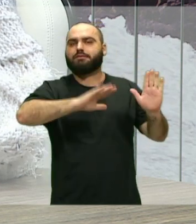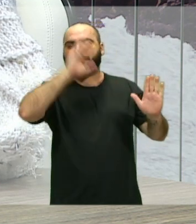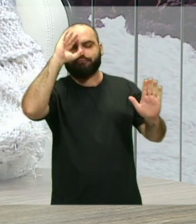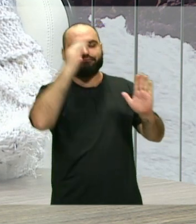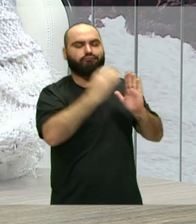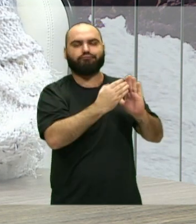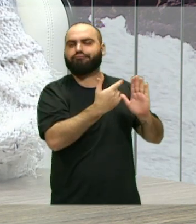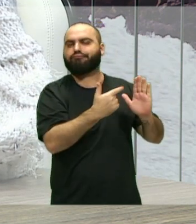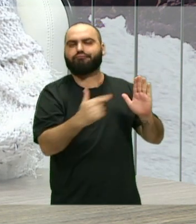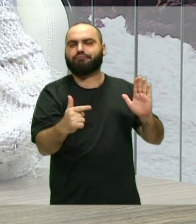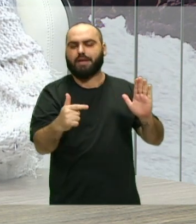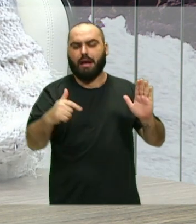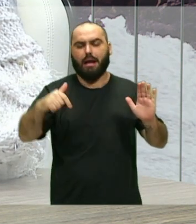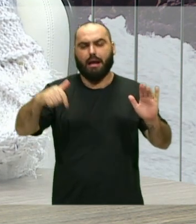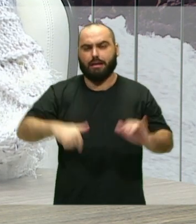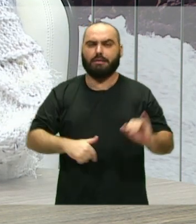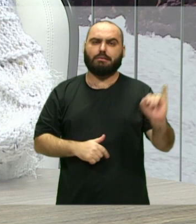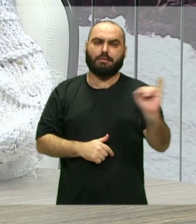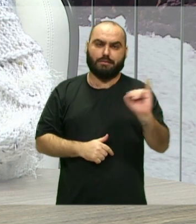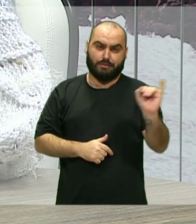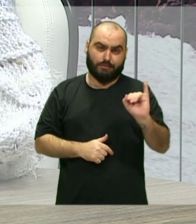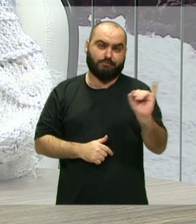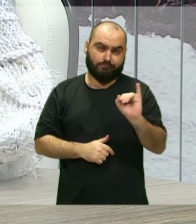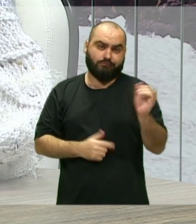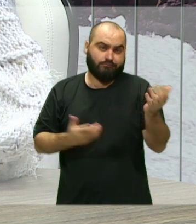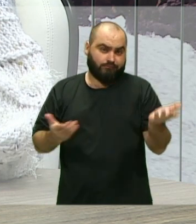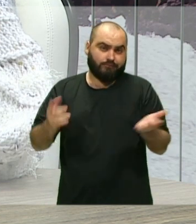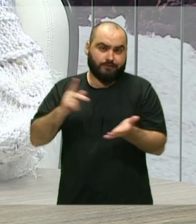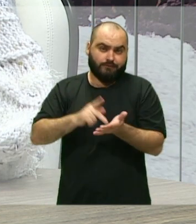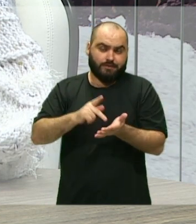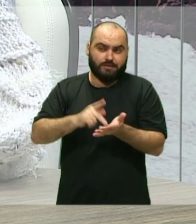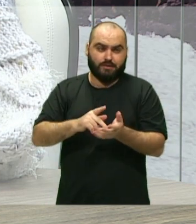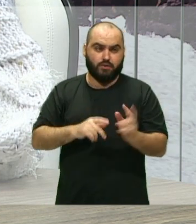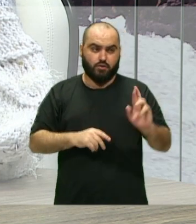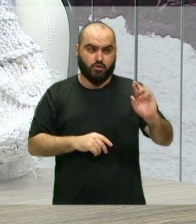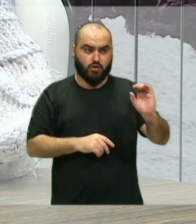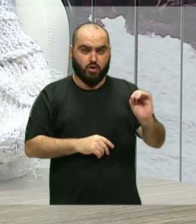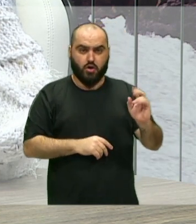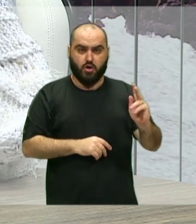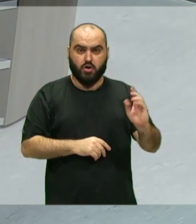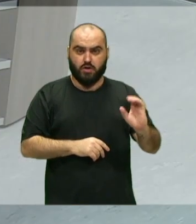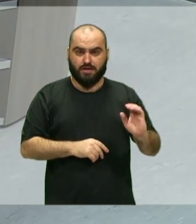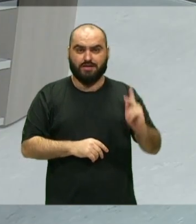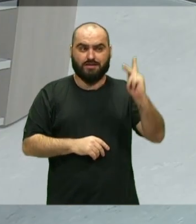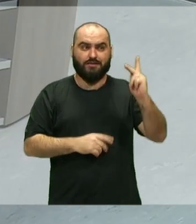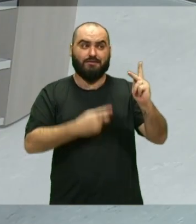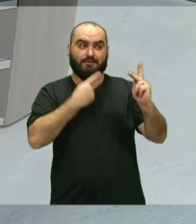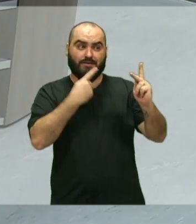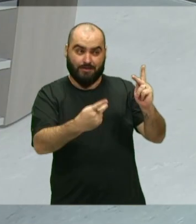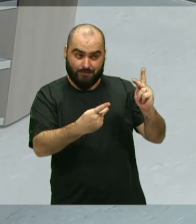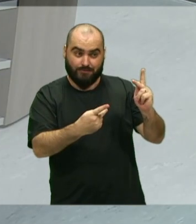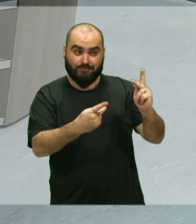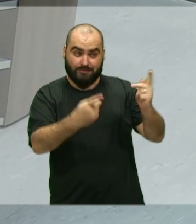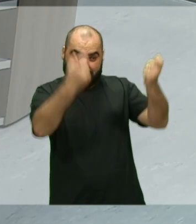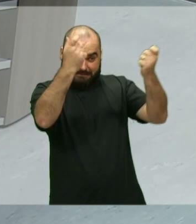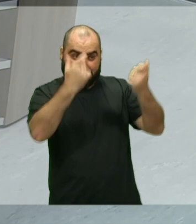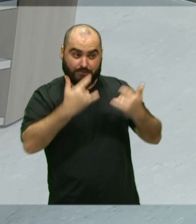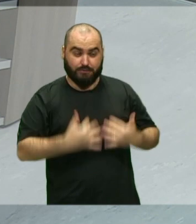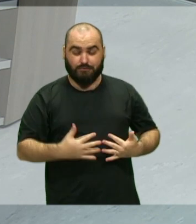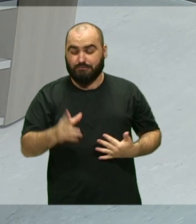respeitados, né? Aqui em Itajaí mesmo, agora há pouco, a Roque nos contava um caso que eu achei,